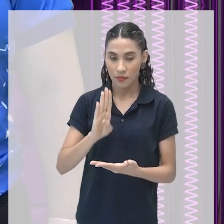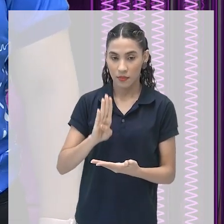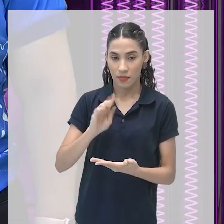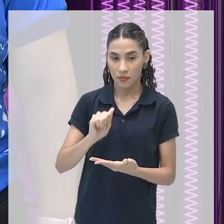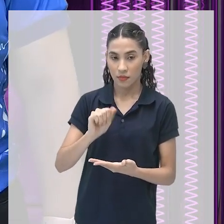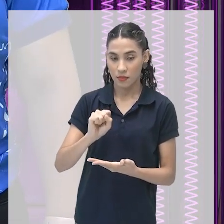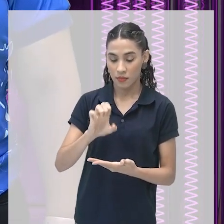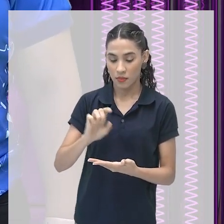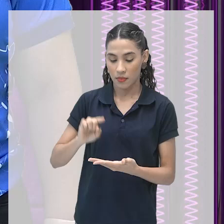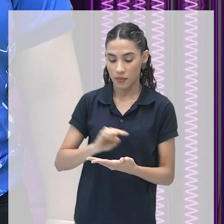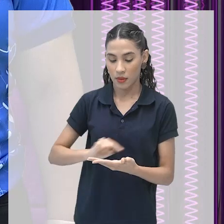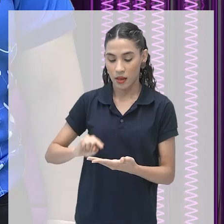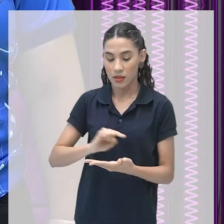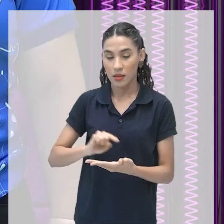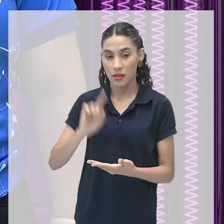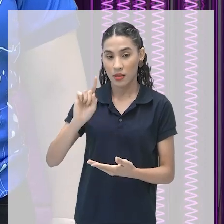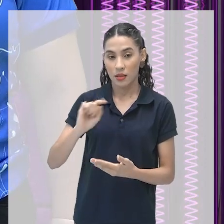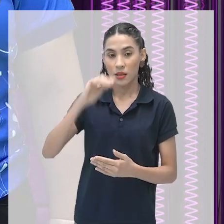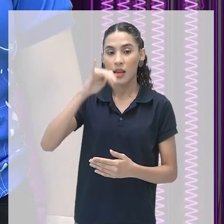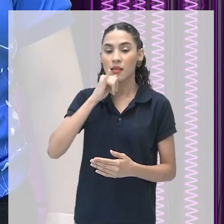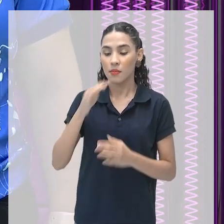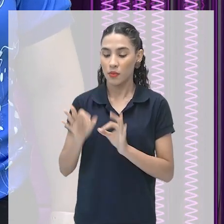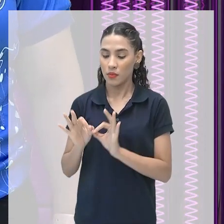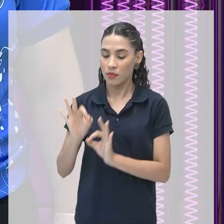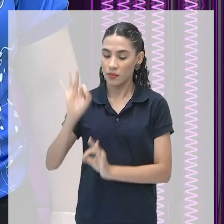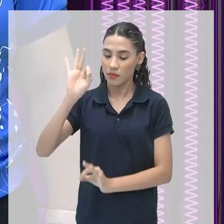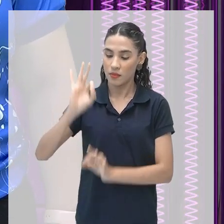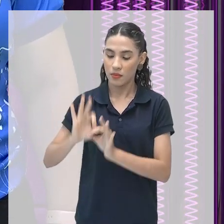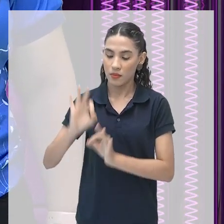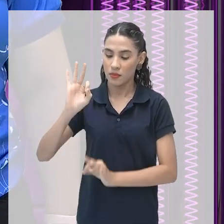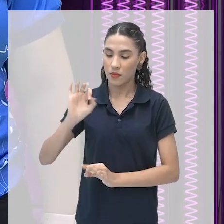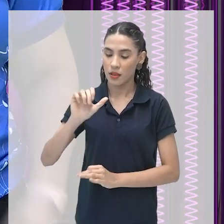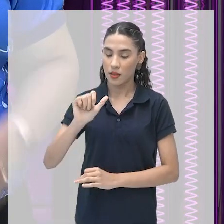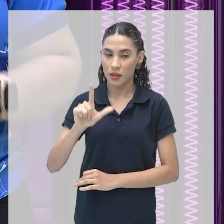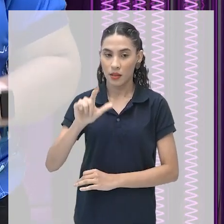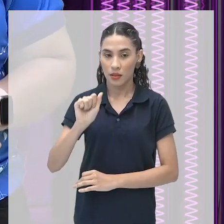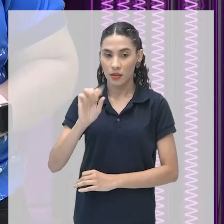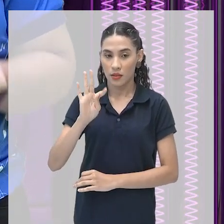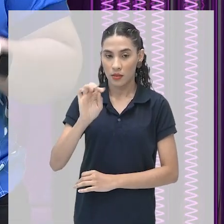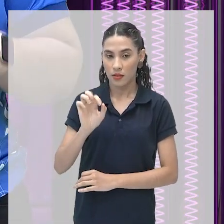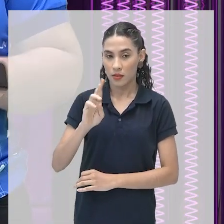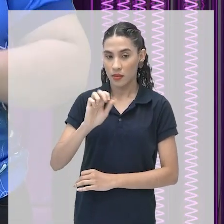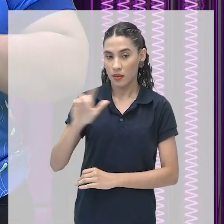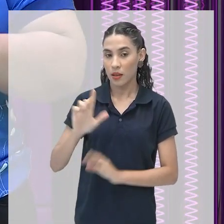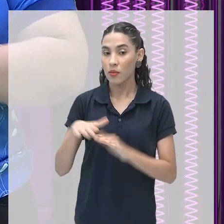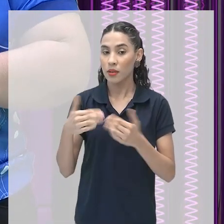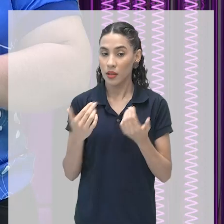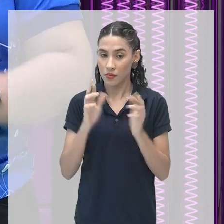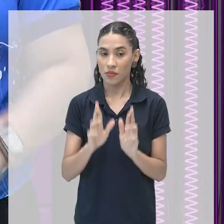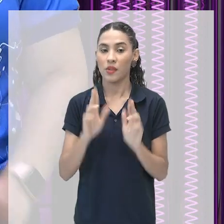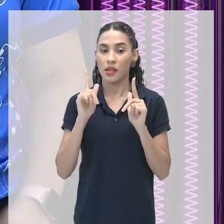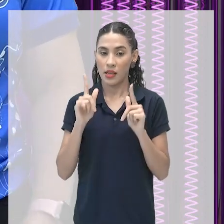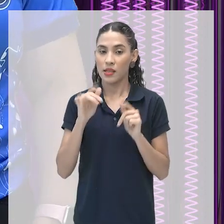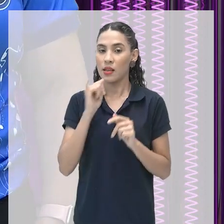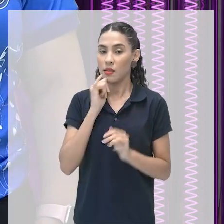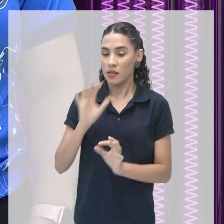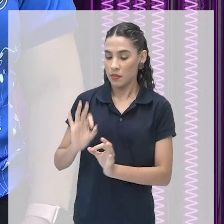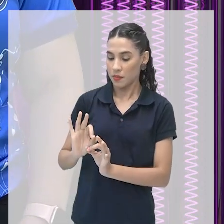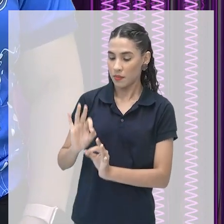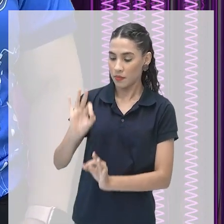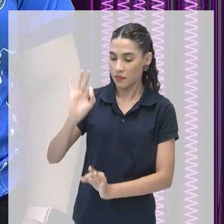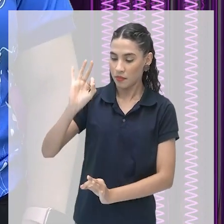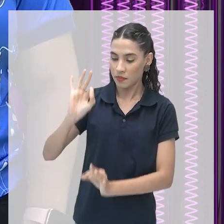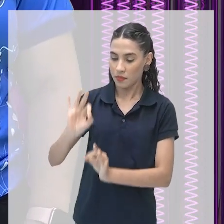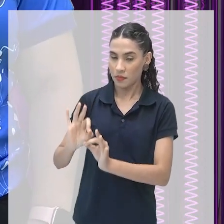E aqui é a aresta lateral. Então, tem diferença de aresta, né? Aresta lateral são os